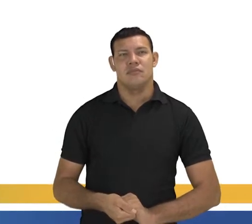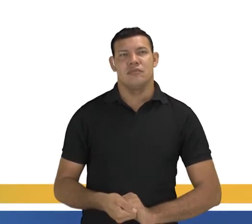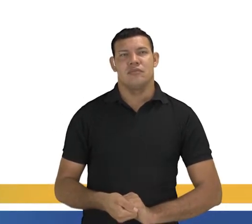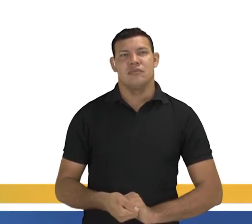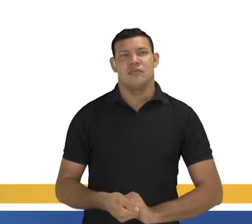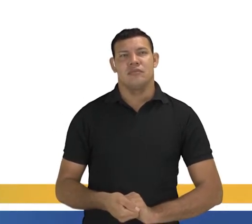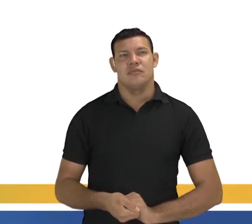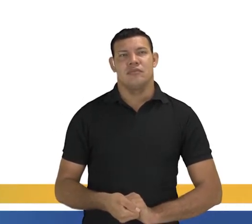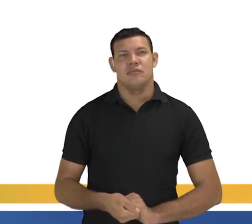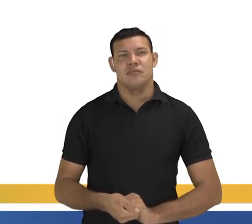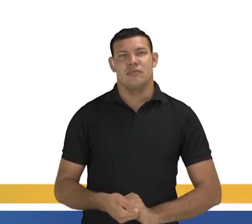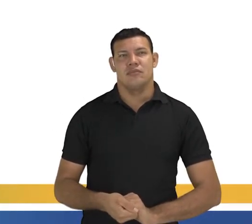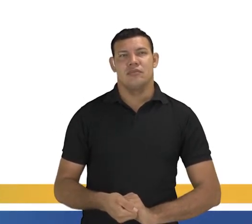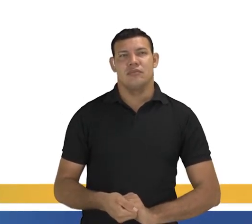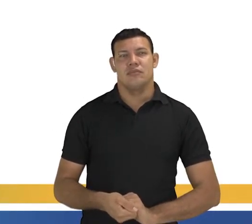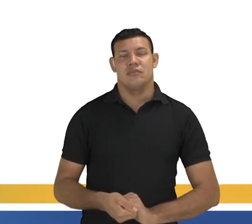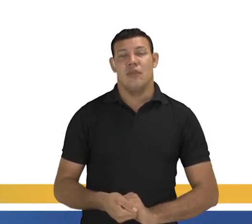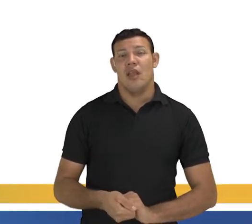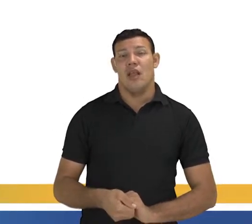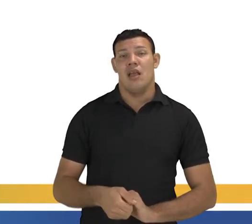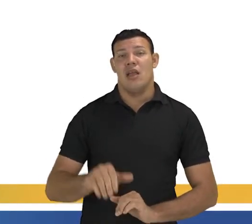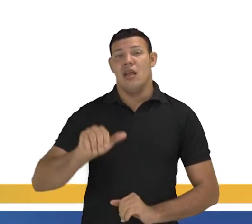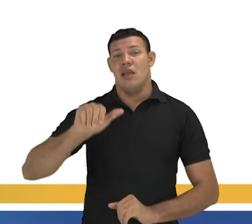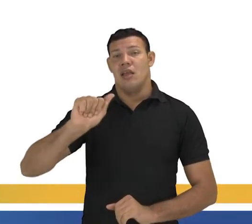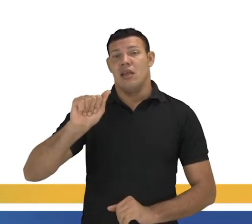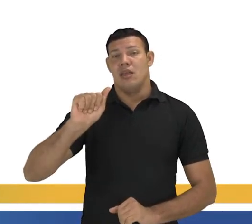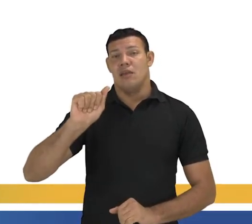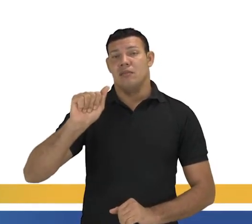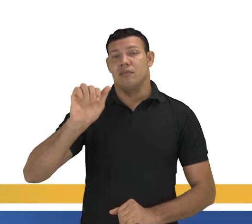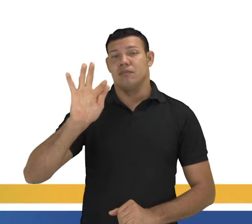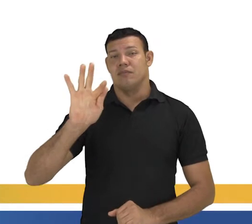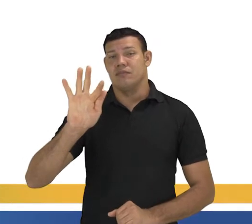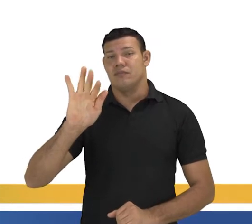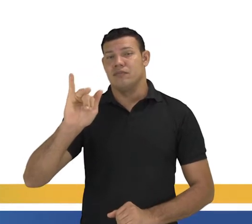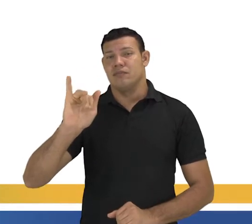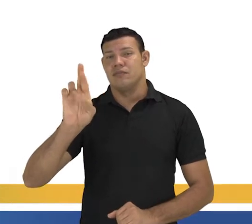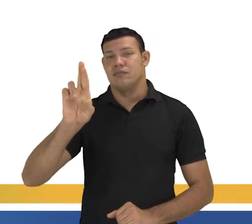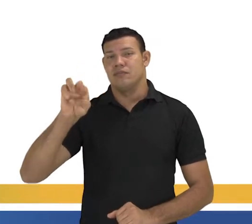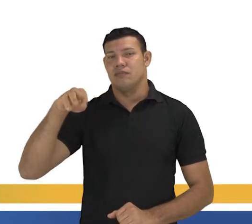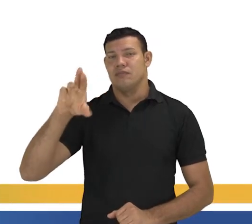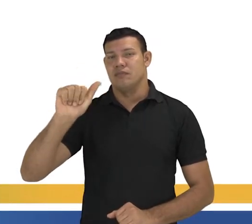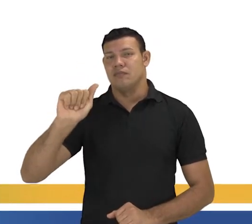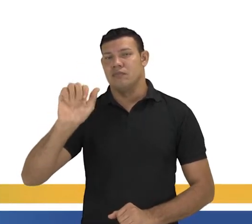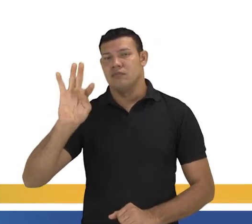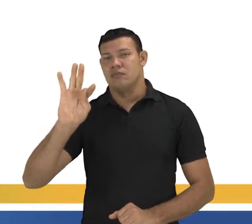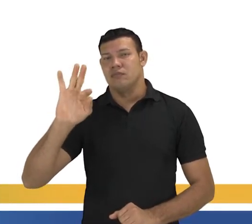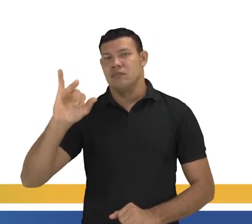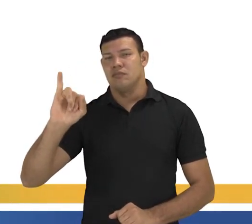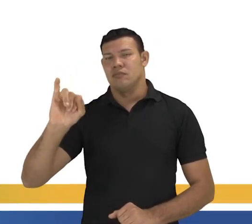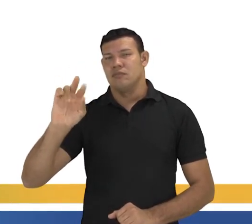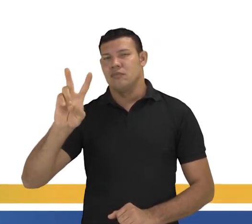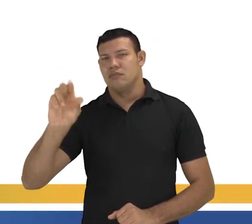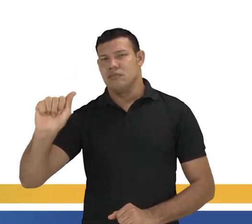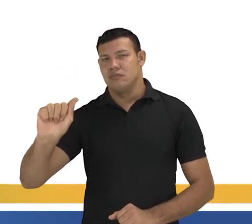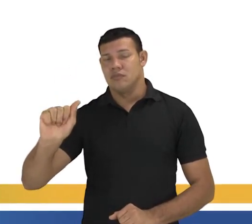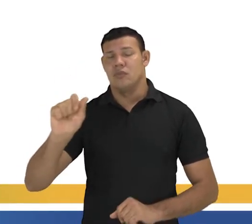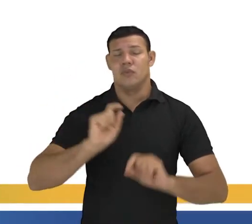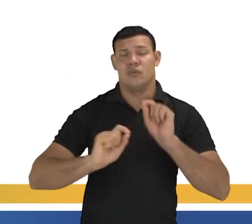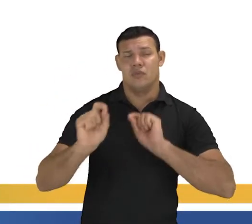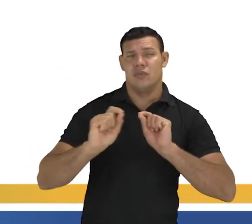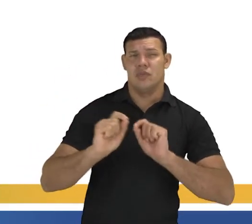Lembra que não é been. Been, feijão. A pronúncia é um pouquinho diferente. Been, feijão.